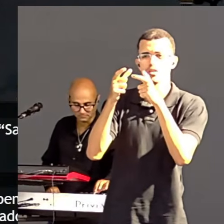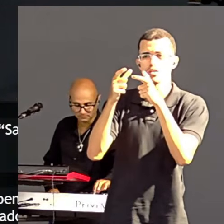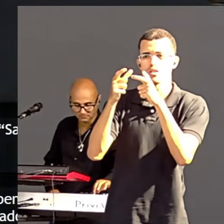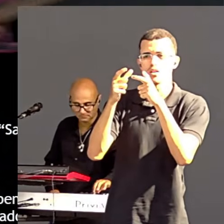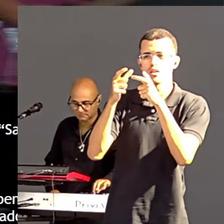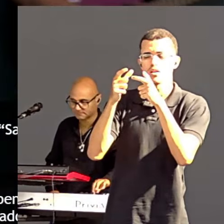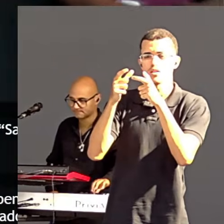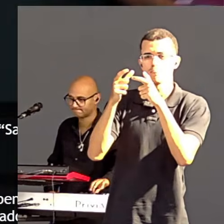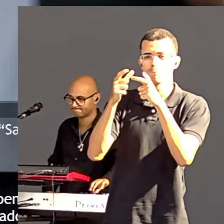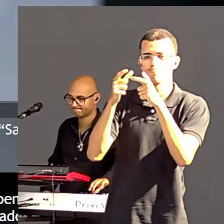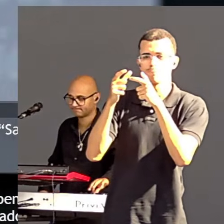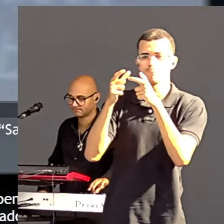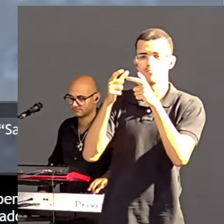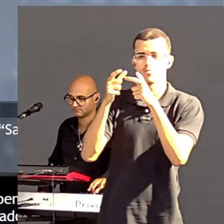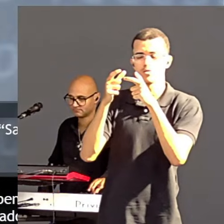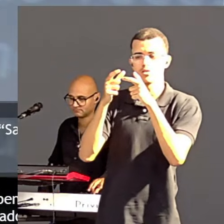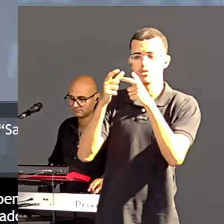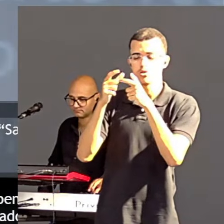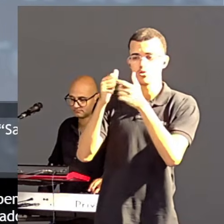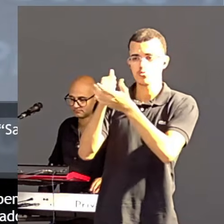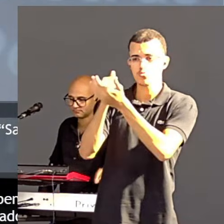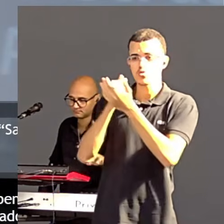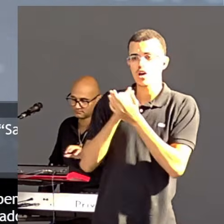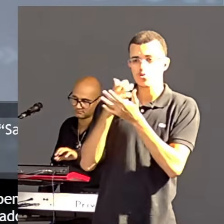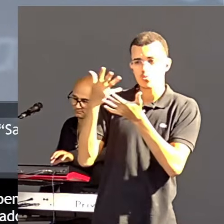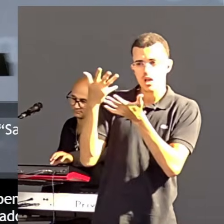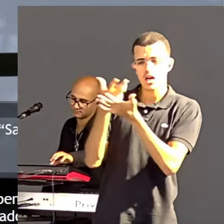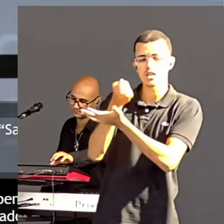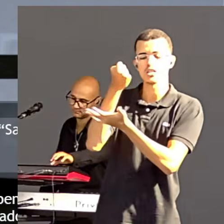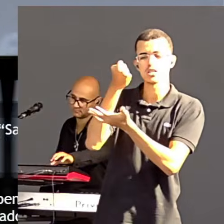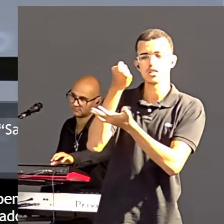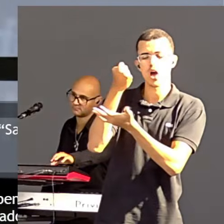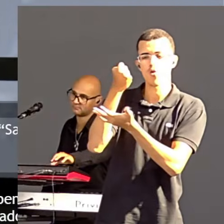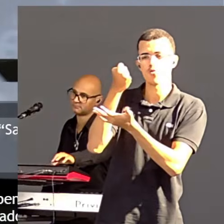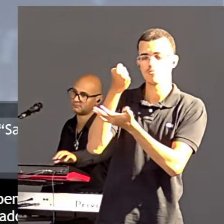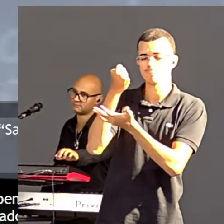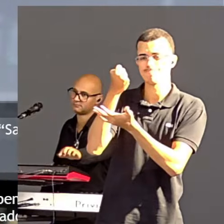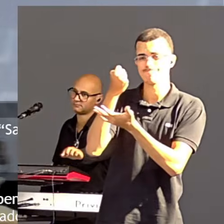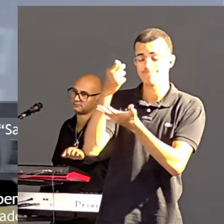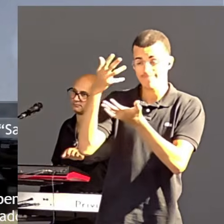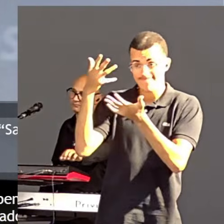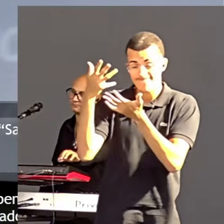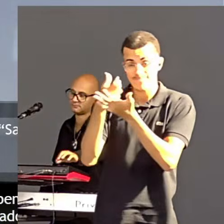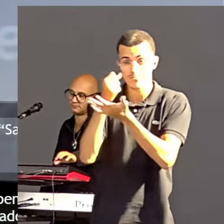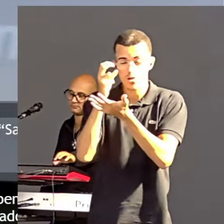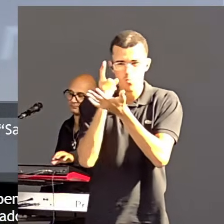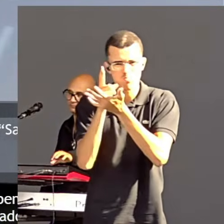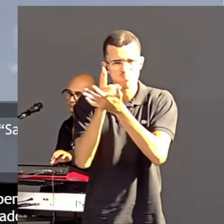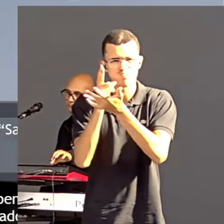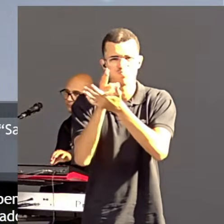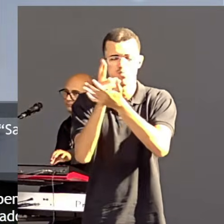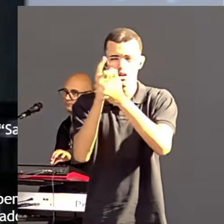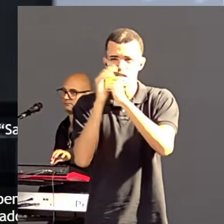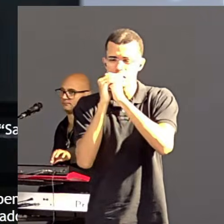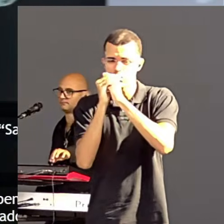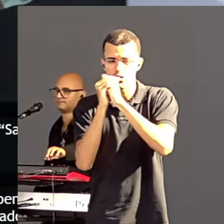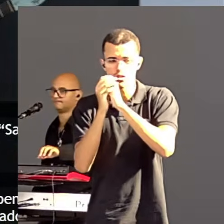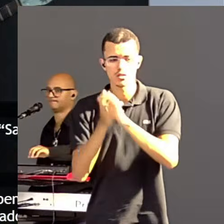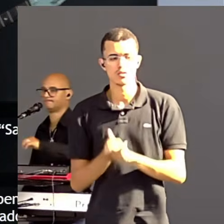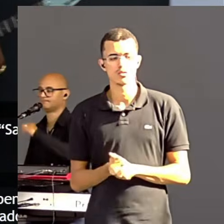poupa de determinadas orações. Eu sempre digo isso, a vigilância até nos poupa de determinadas